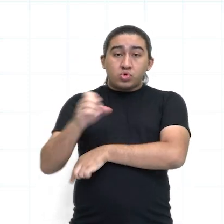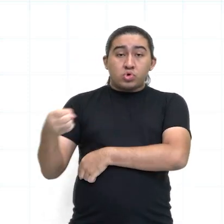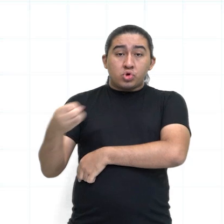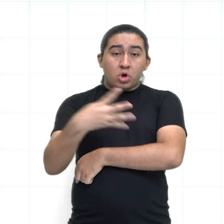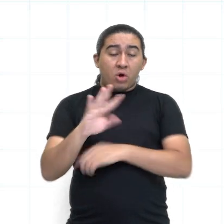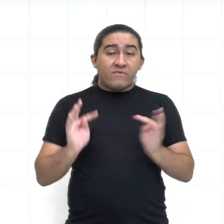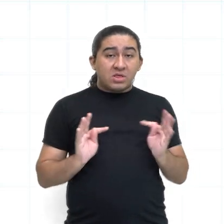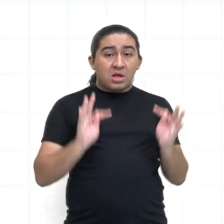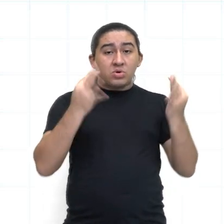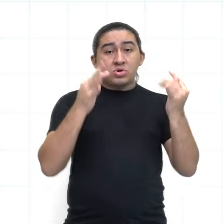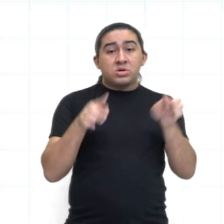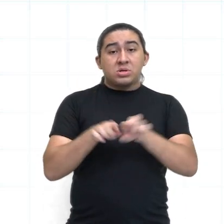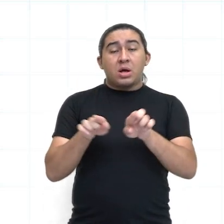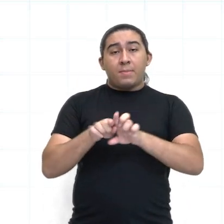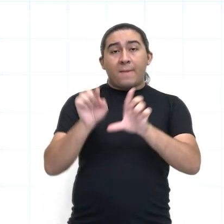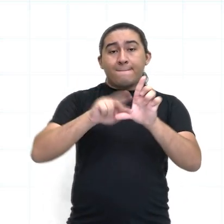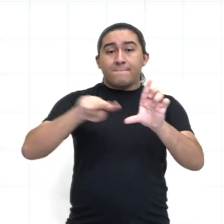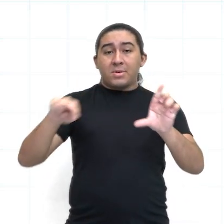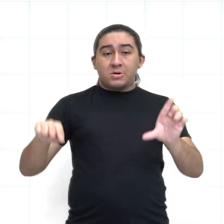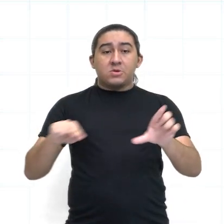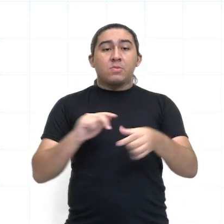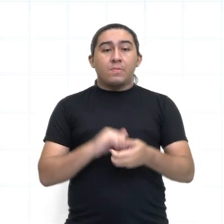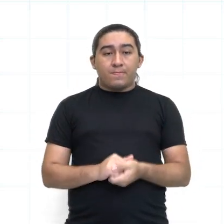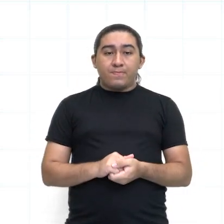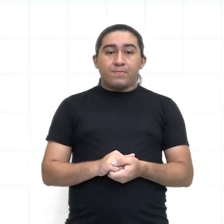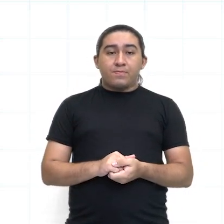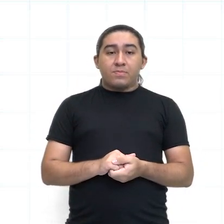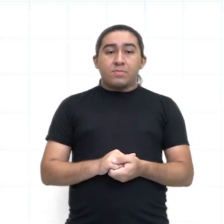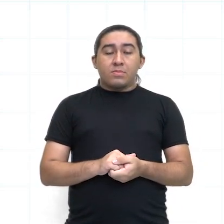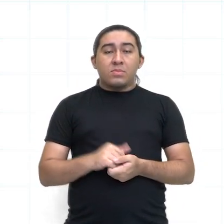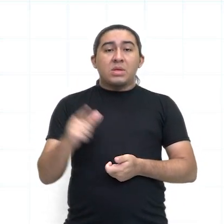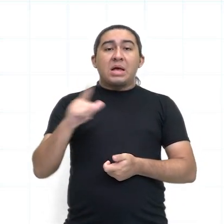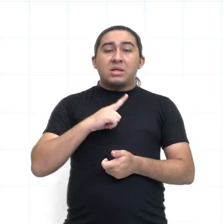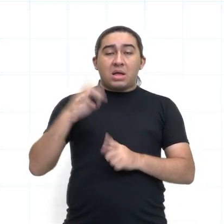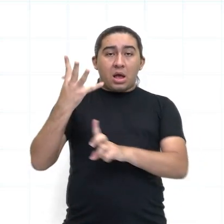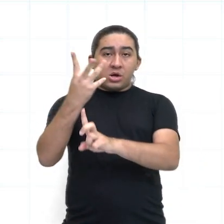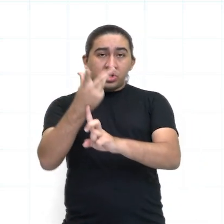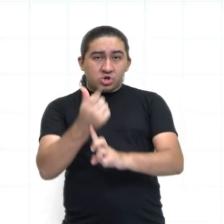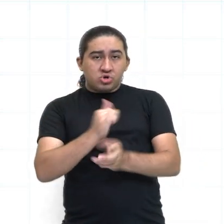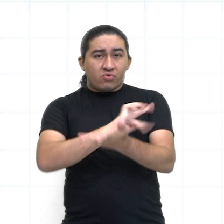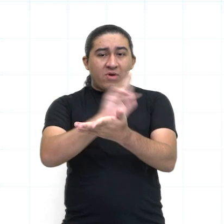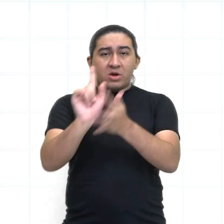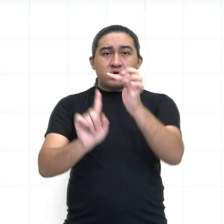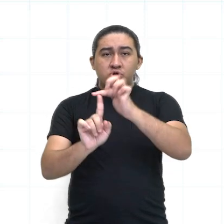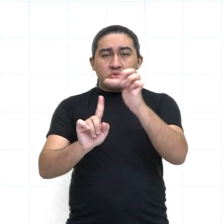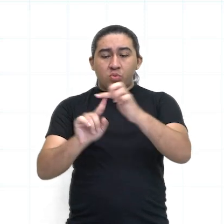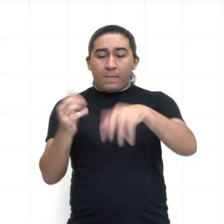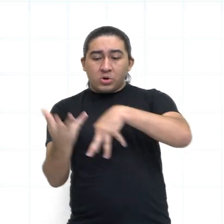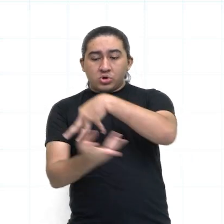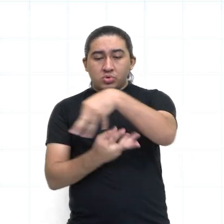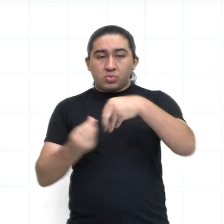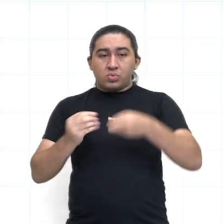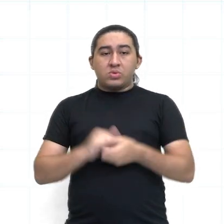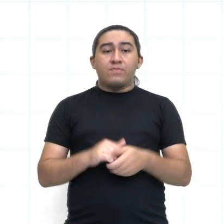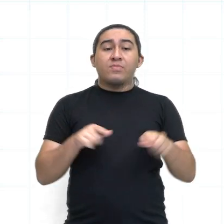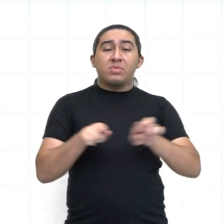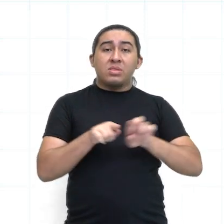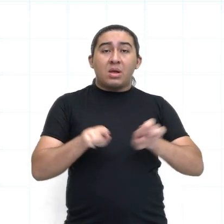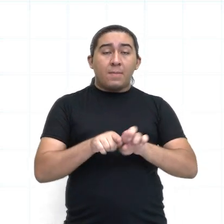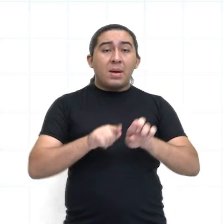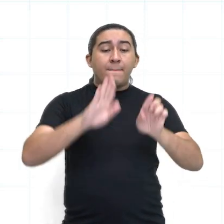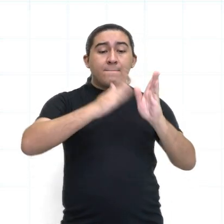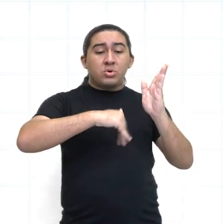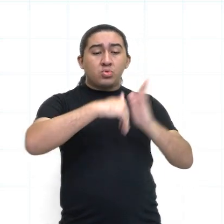novas tecnologias e mídias, mistura de estilos artísticos, obras